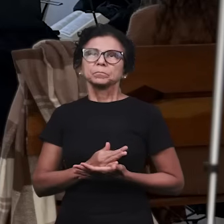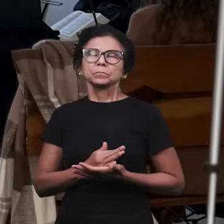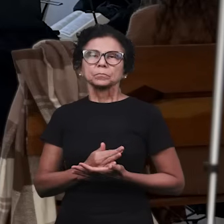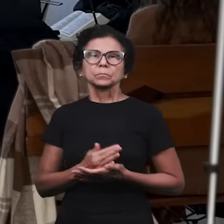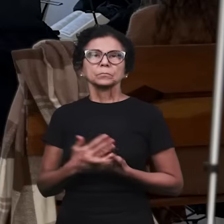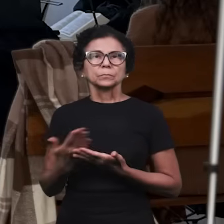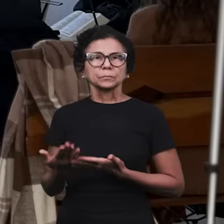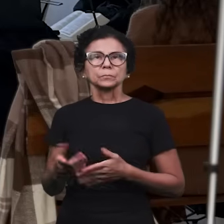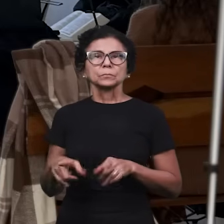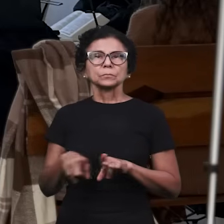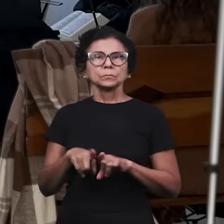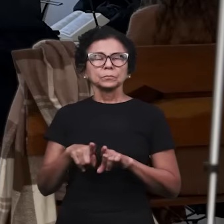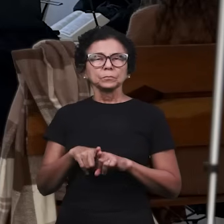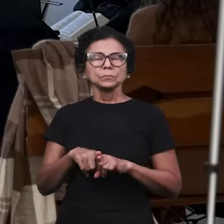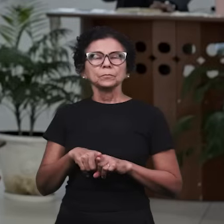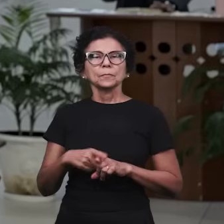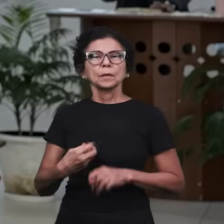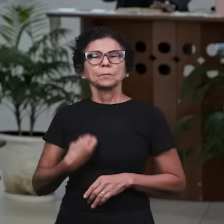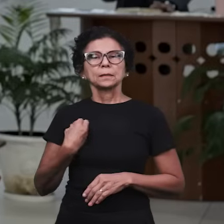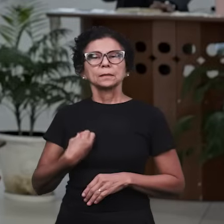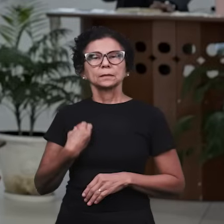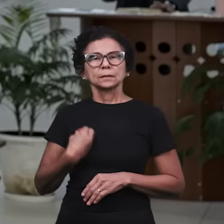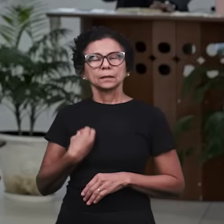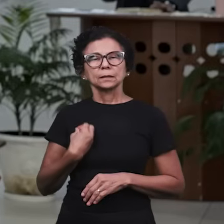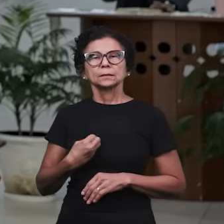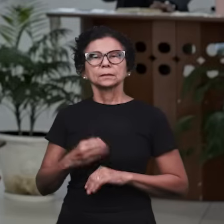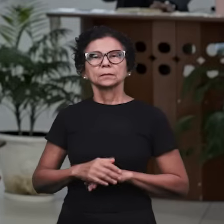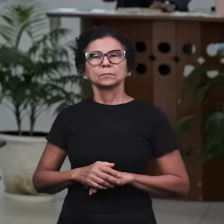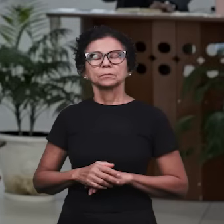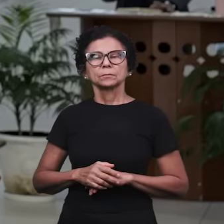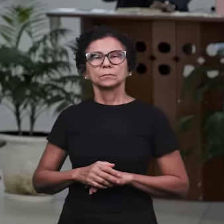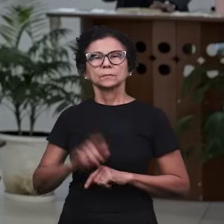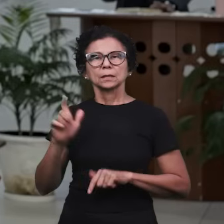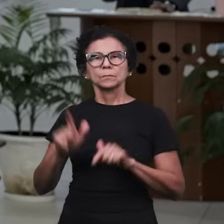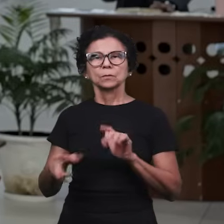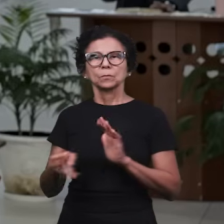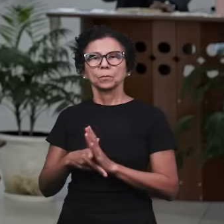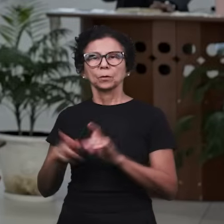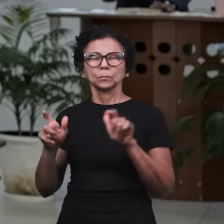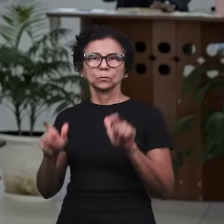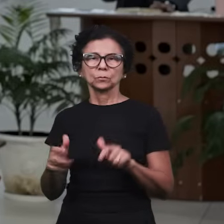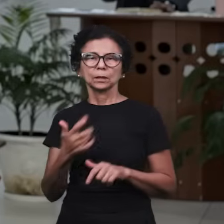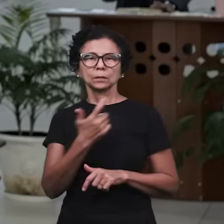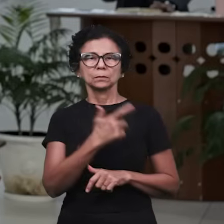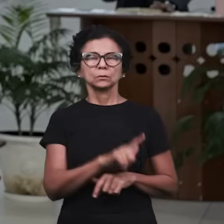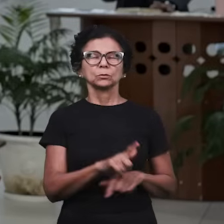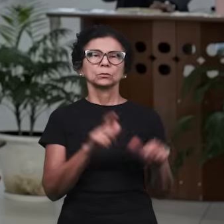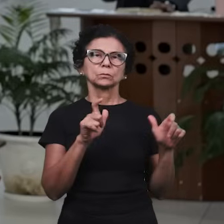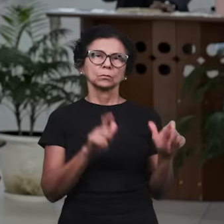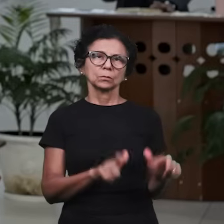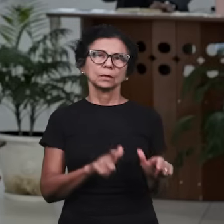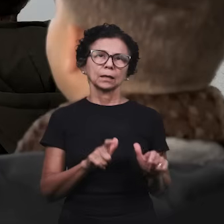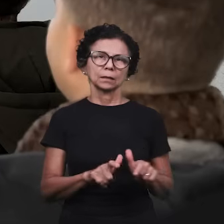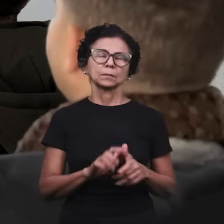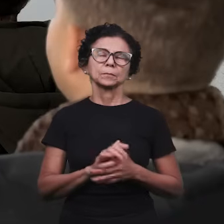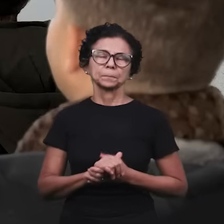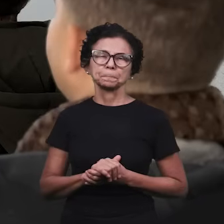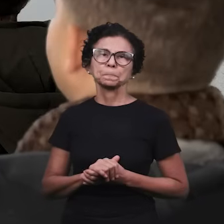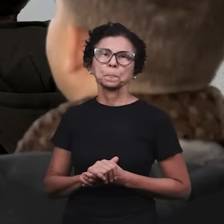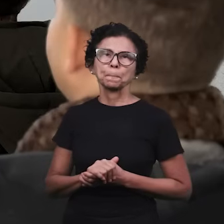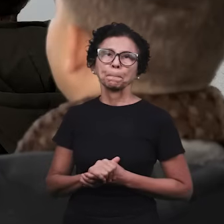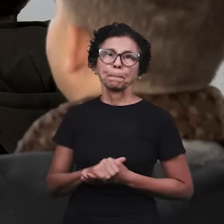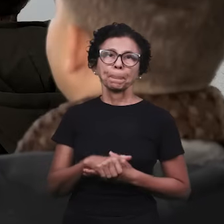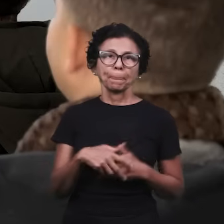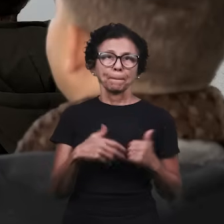evento contou com a presença de irmãos da igreja local e também da igreja de Ramos Mejia, na província de